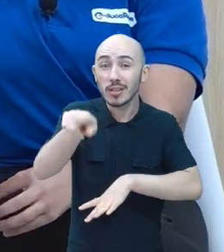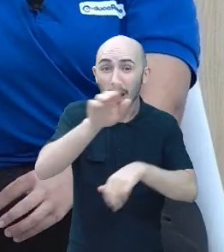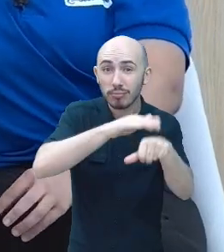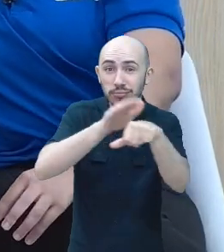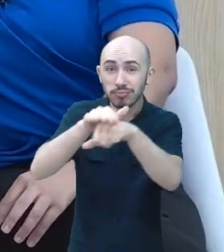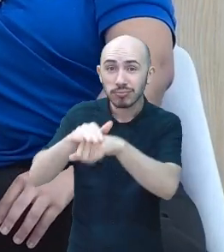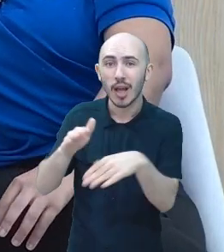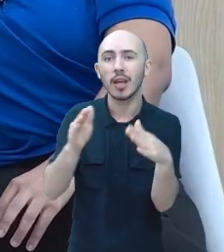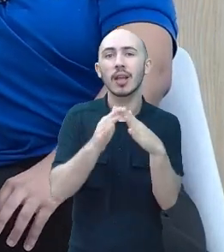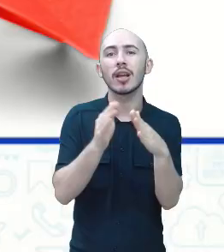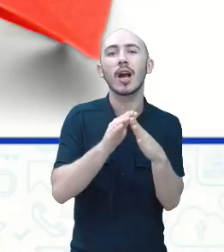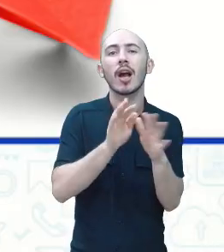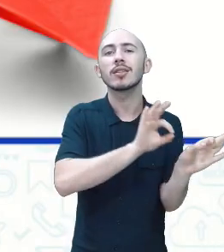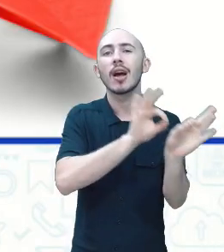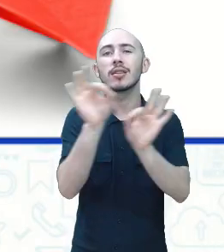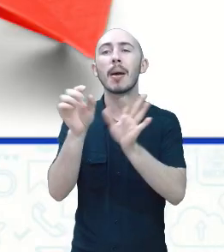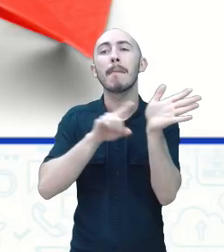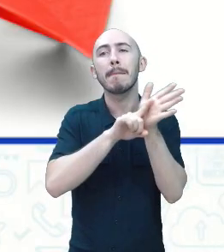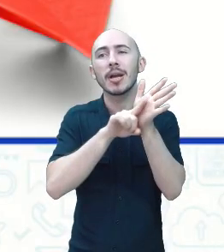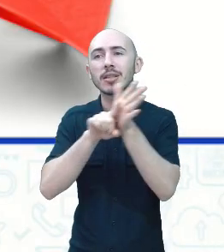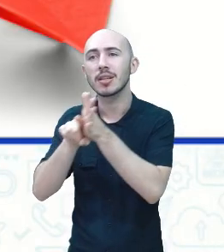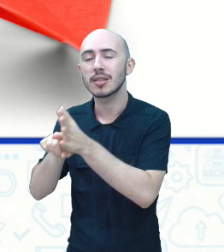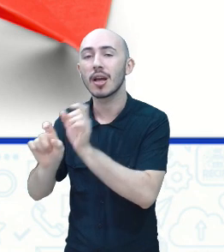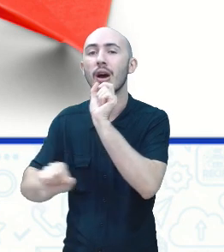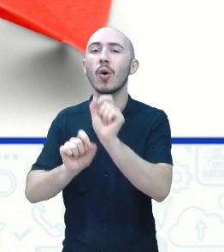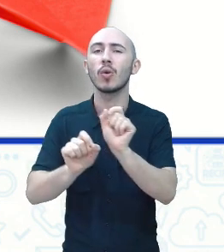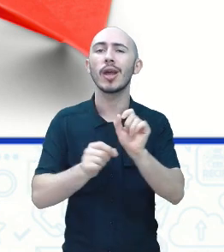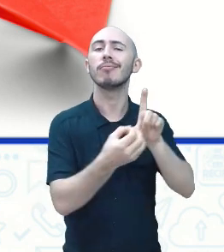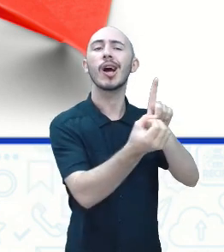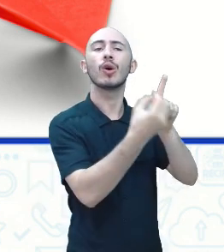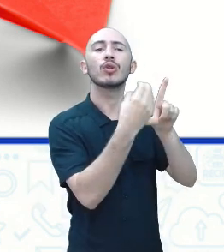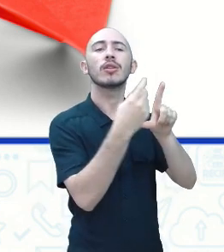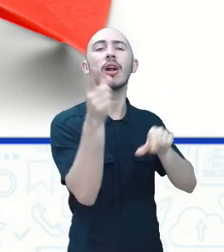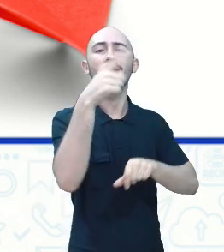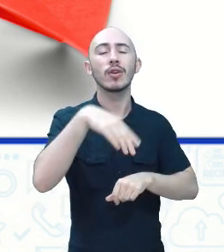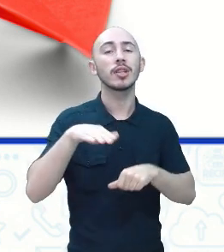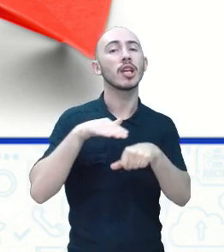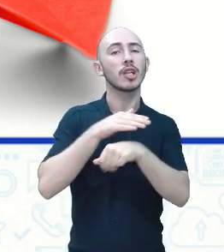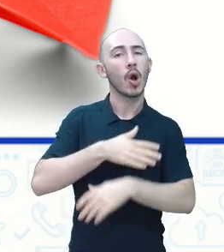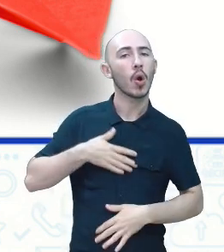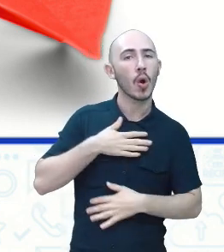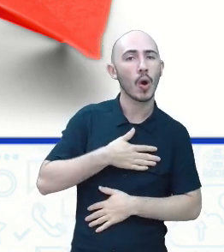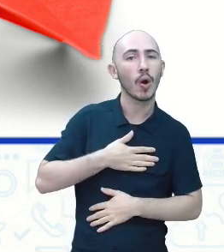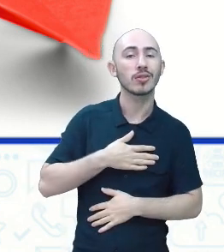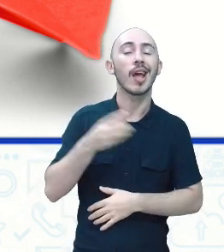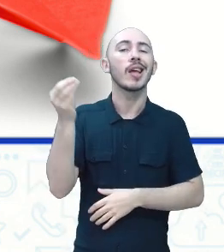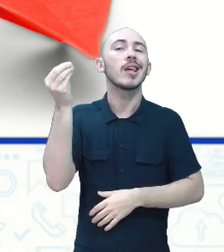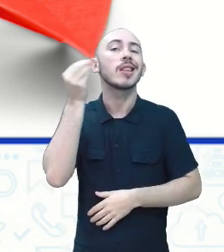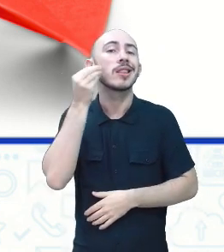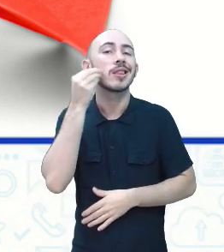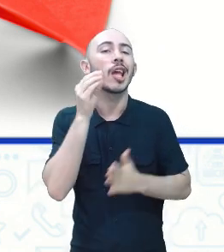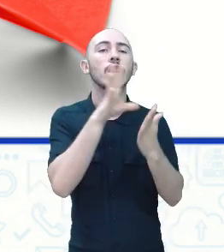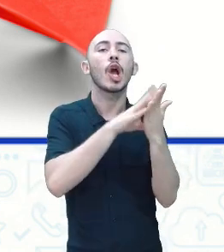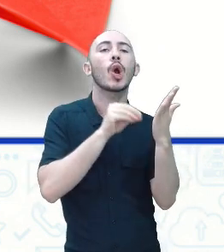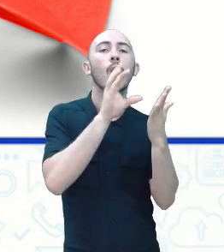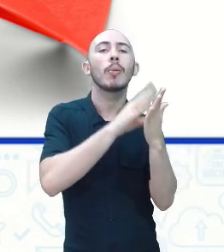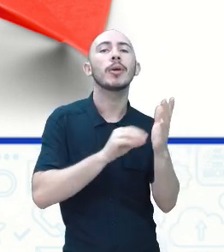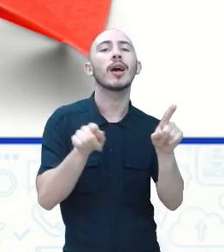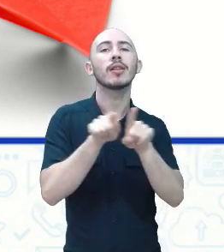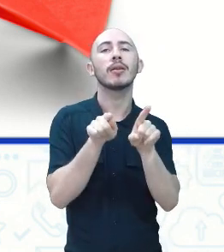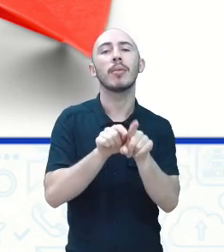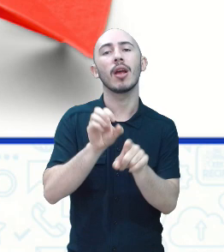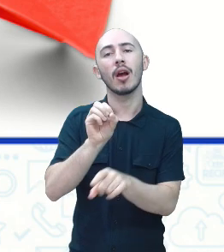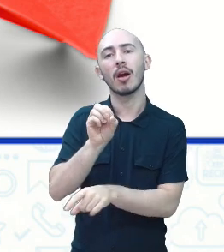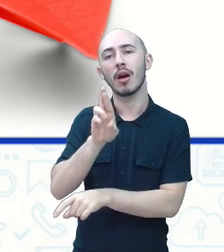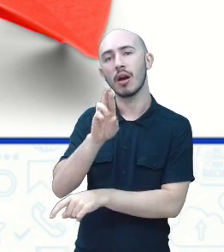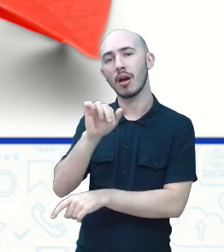vocês assistissem, pesquisassem um tutorial que vocês gostem e tentem reproduzir um origami aí na casa de vocês,